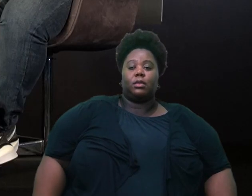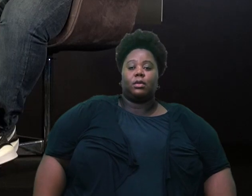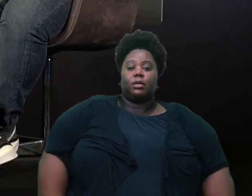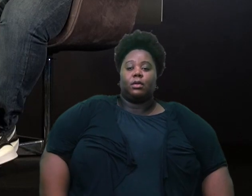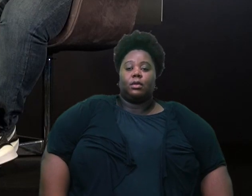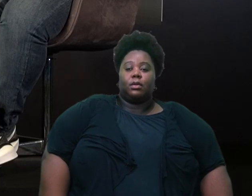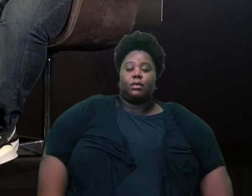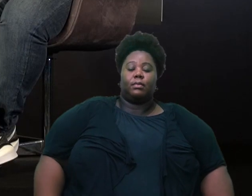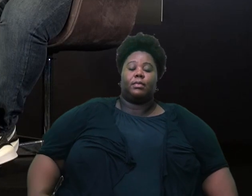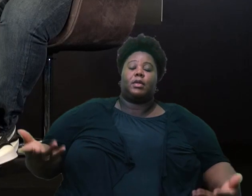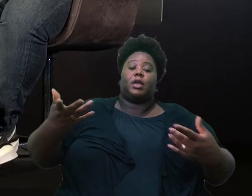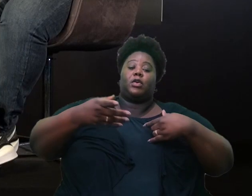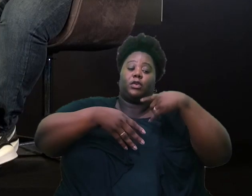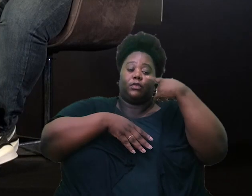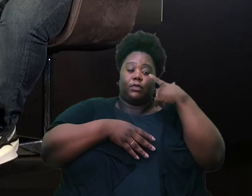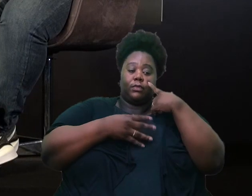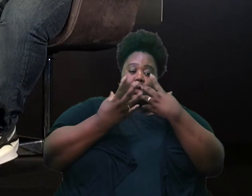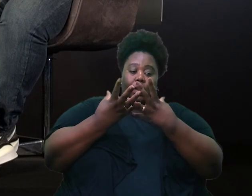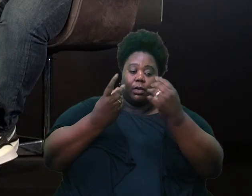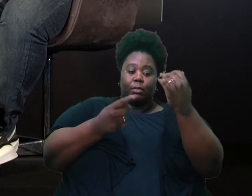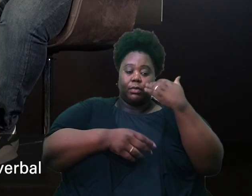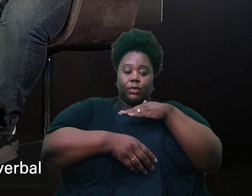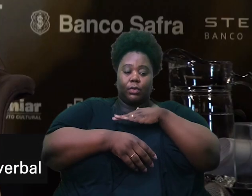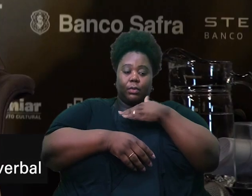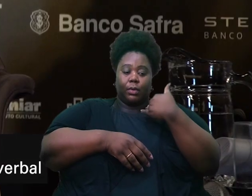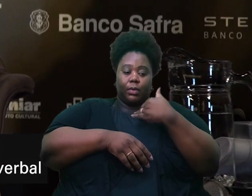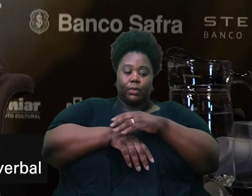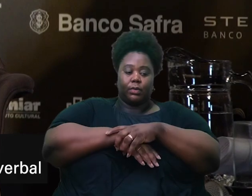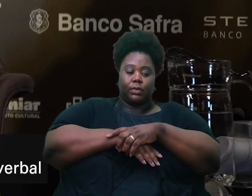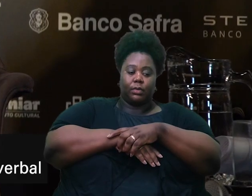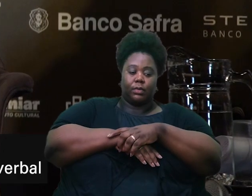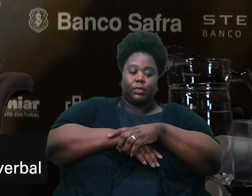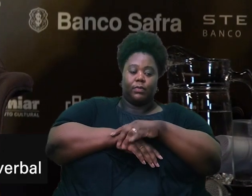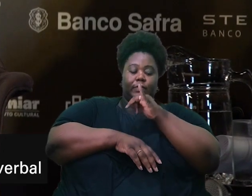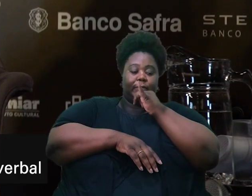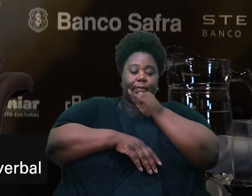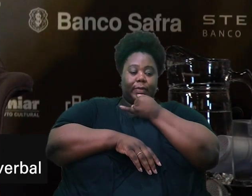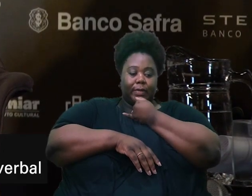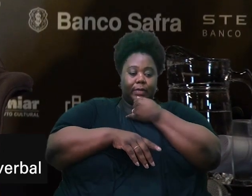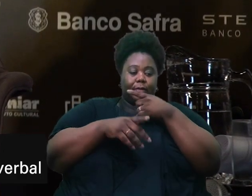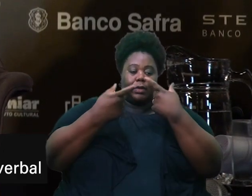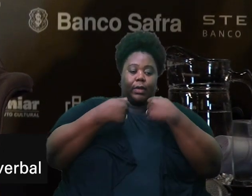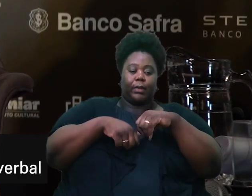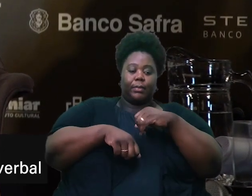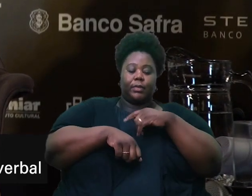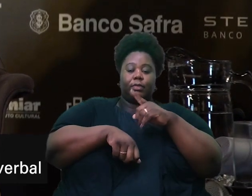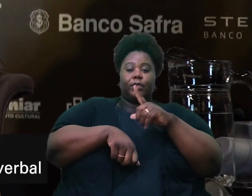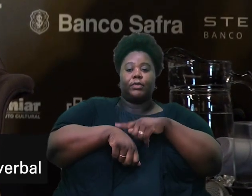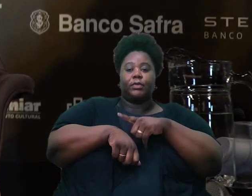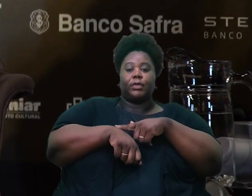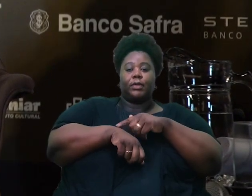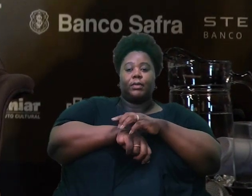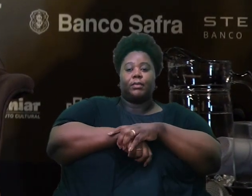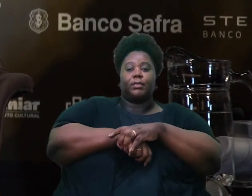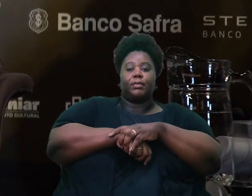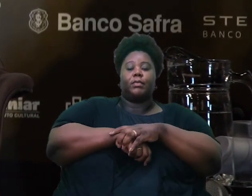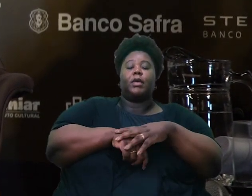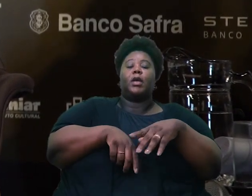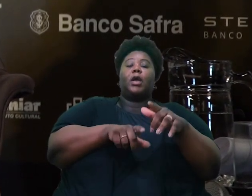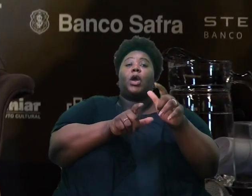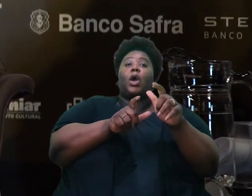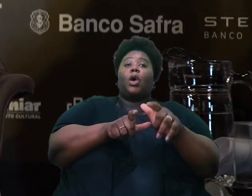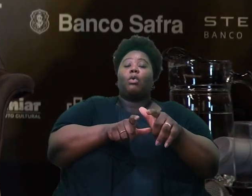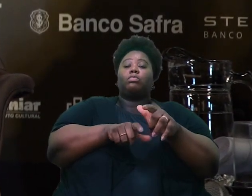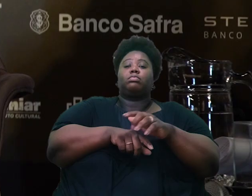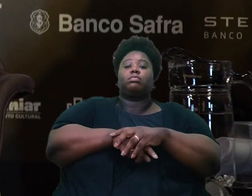muitos deles tinham morrido. Então, foi doloroso, porque eu tinha que mudar o tempo verbal. Onde está,